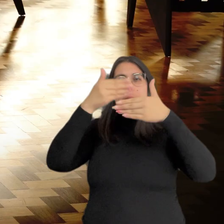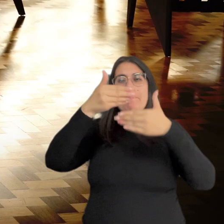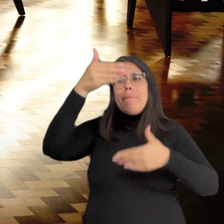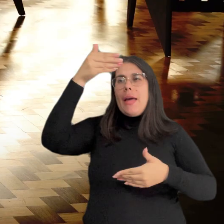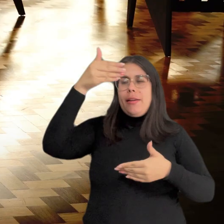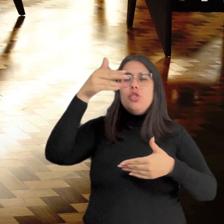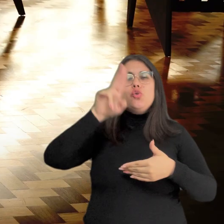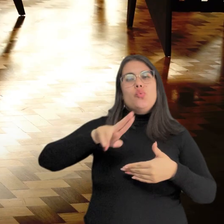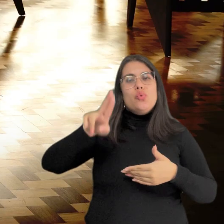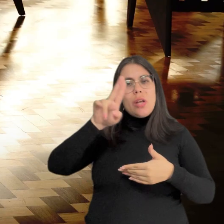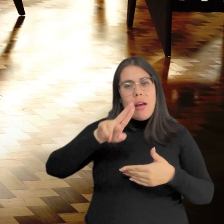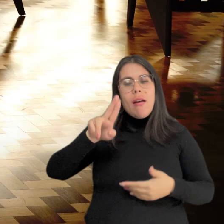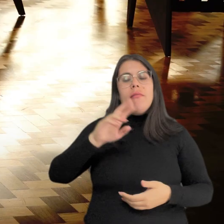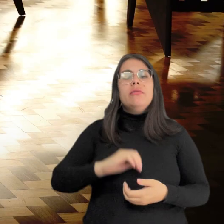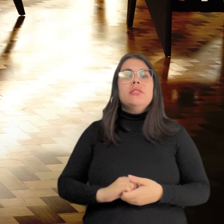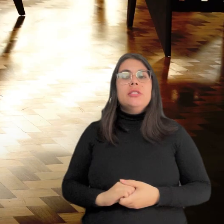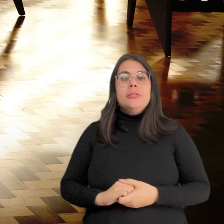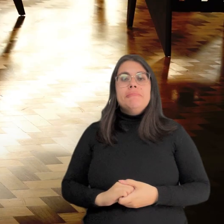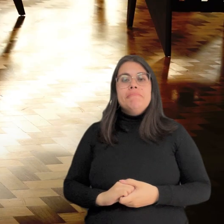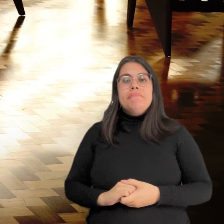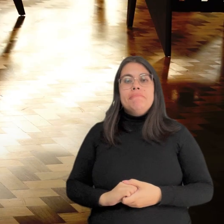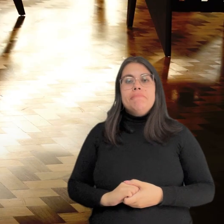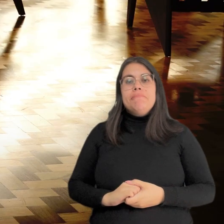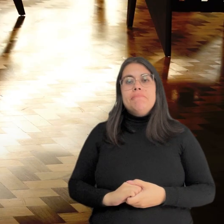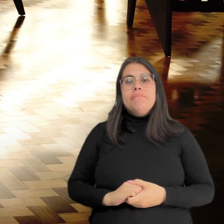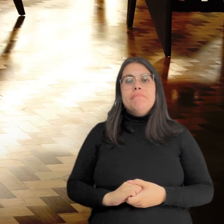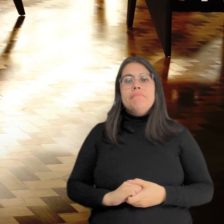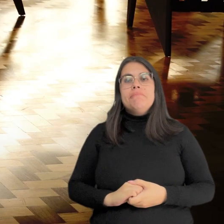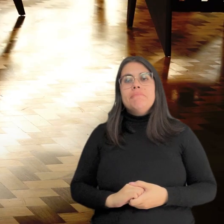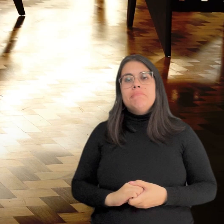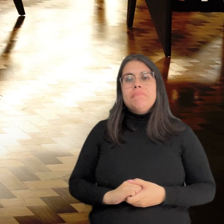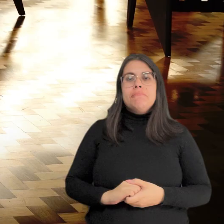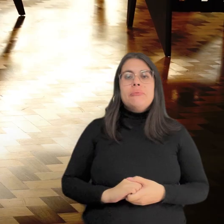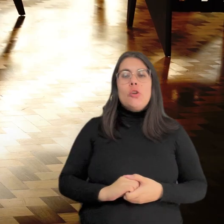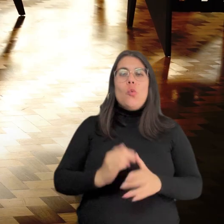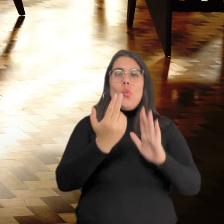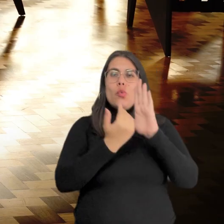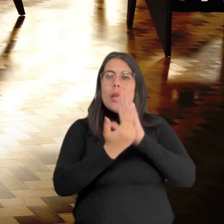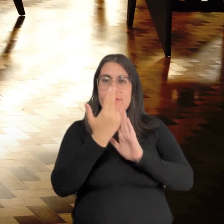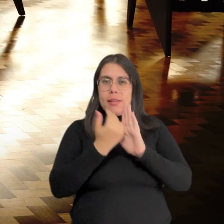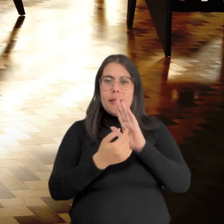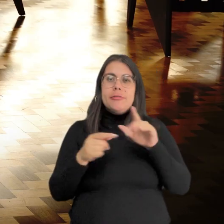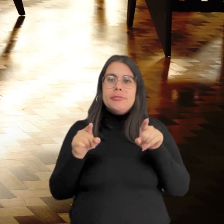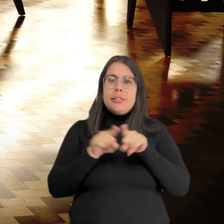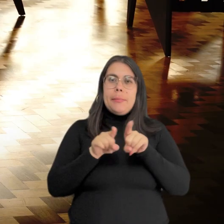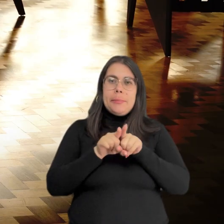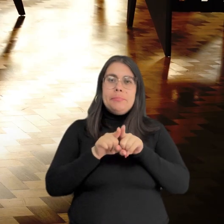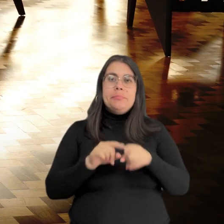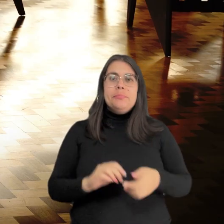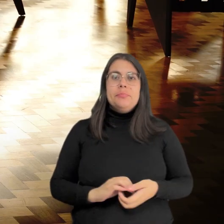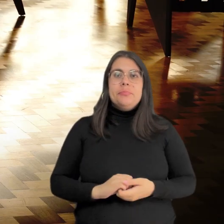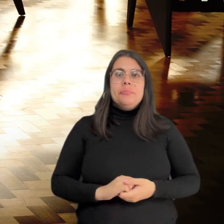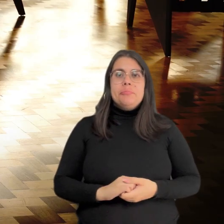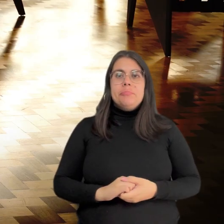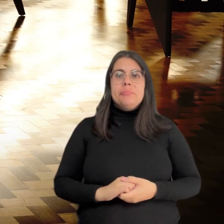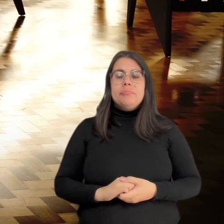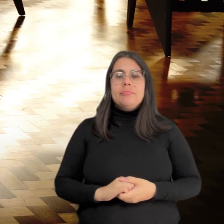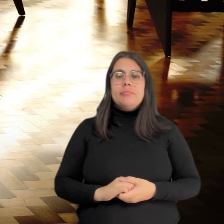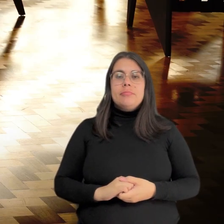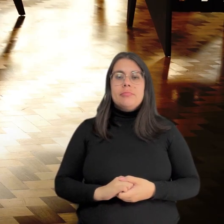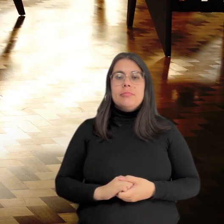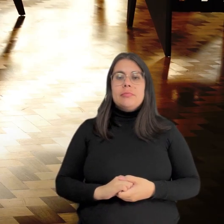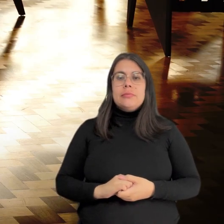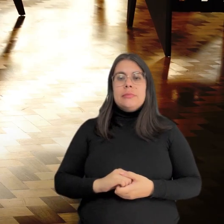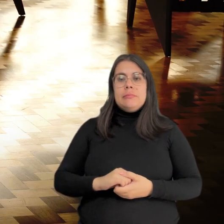com alguns desenhos também. A Neurex era